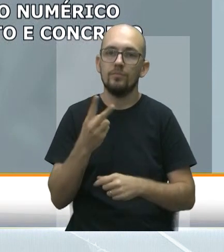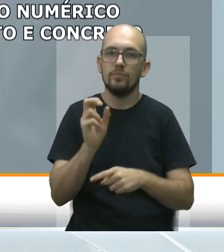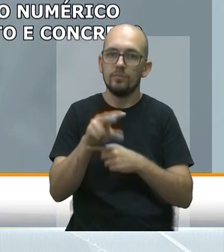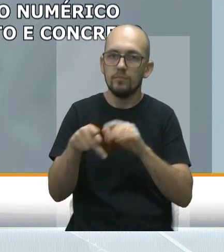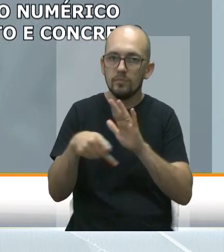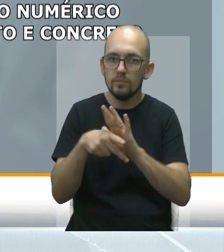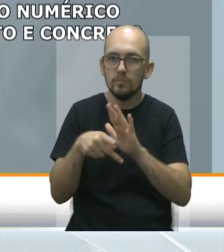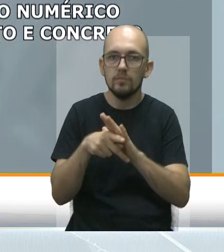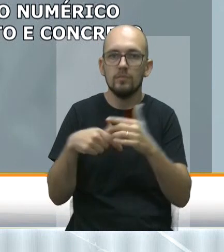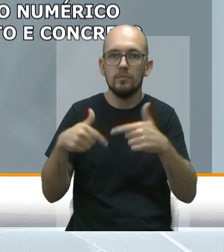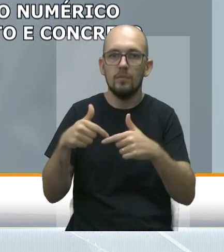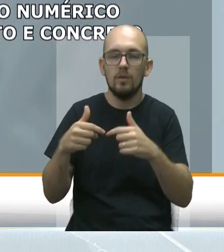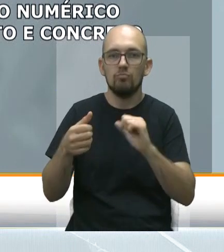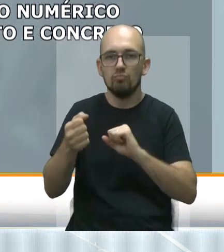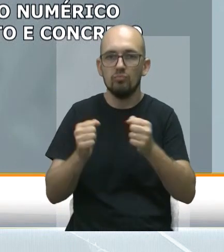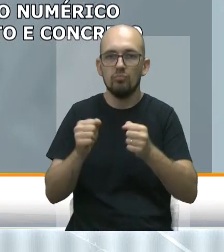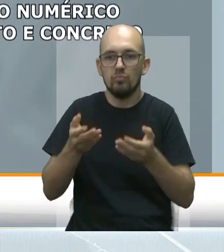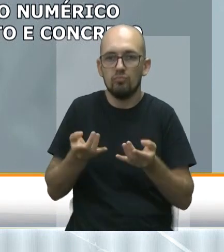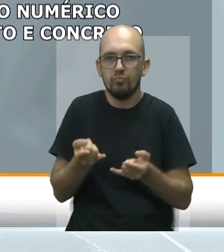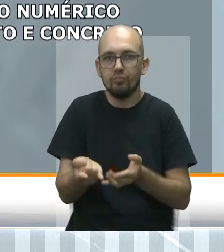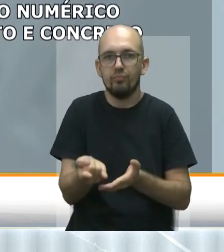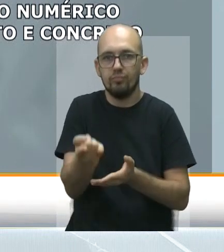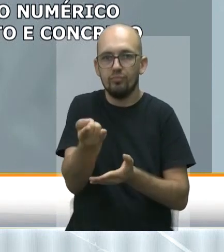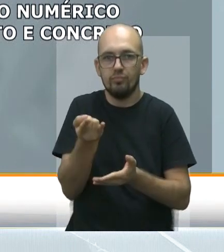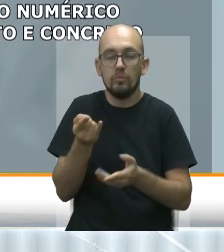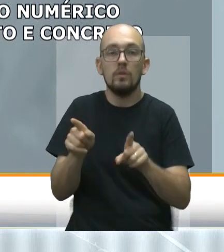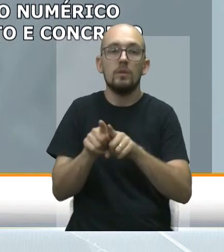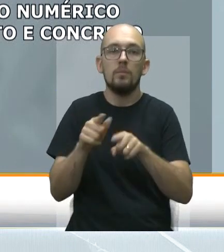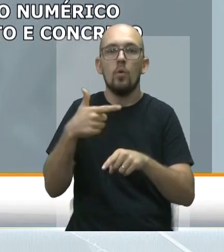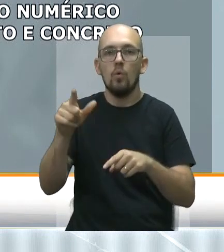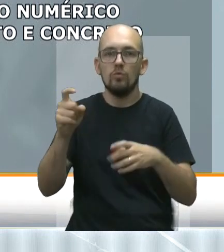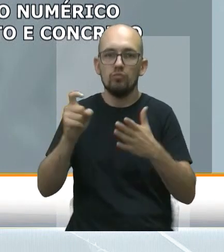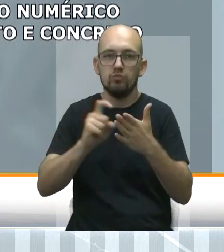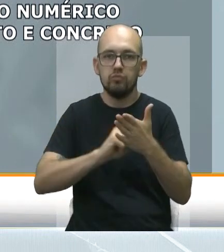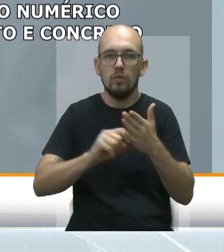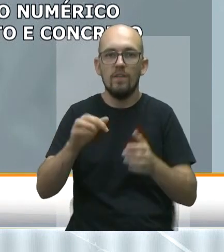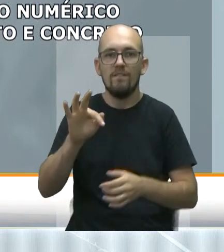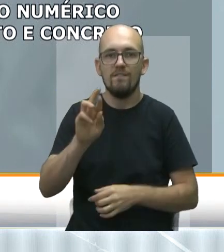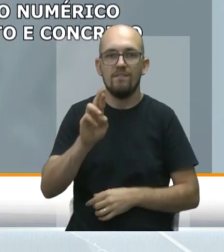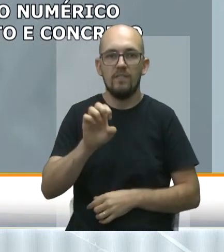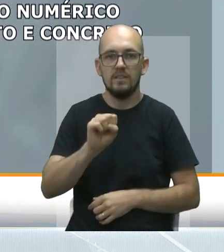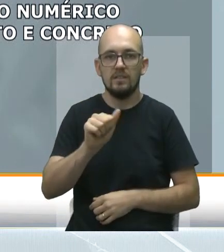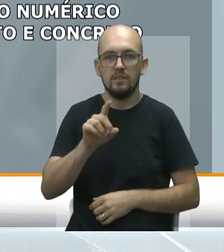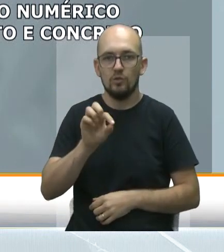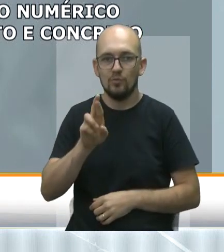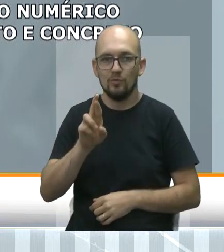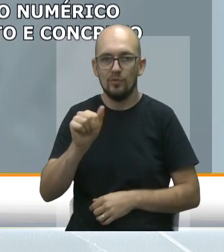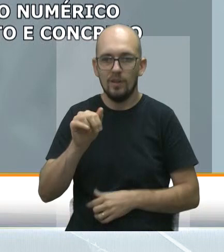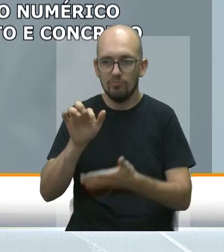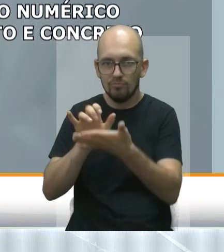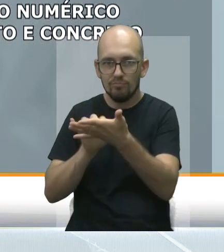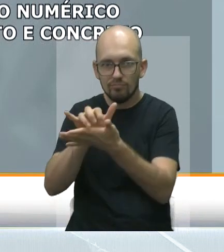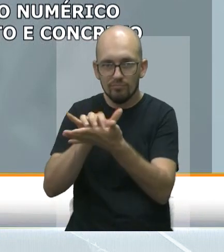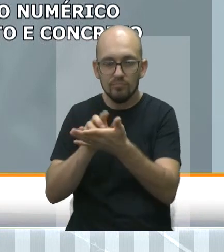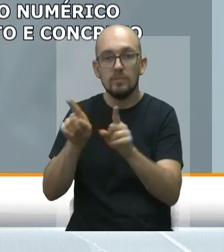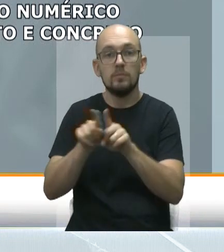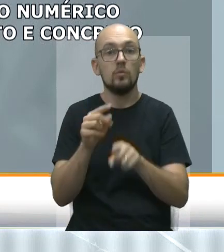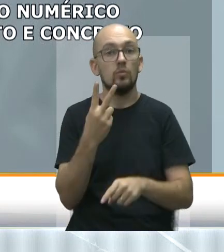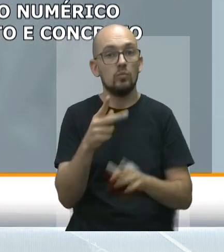de carregadeira, 2 vagas para operador de fresadora com comando numérico e 2 vagas para operador